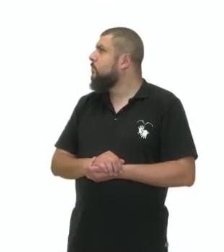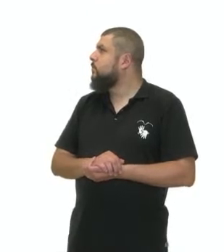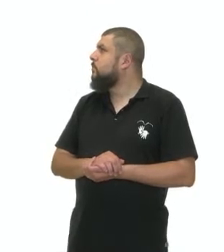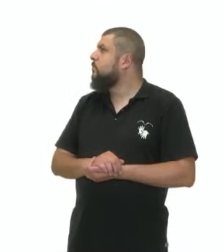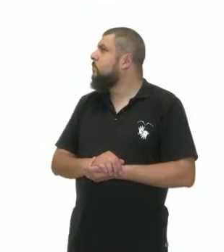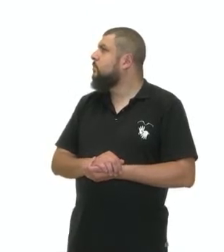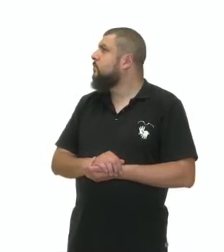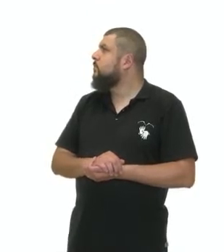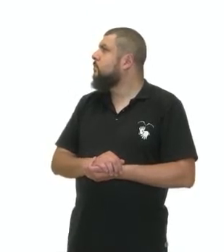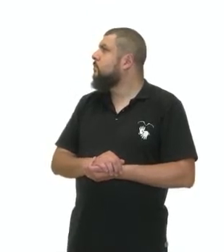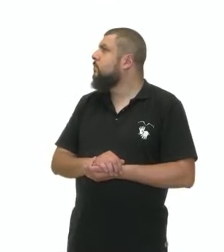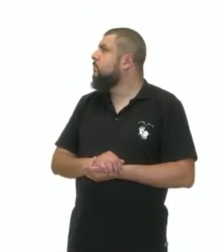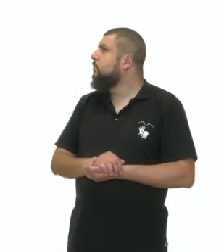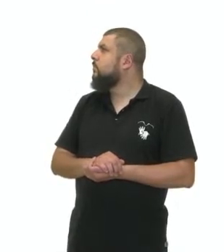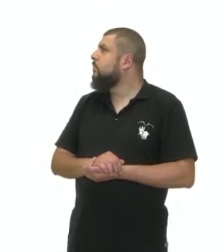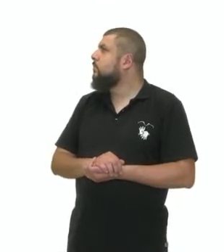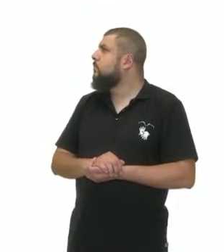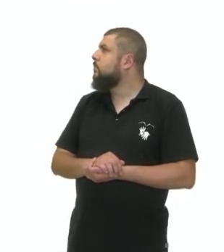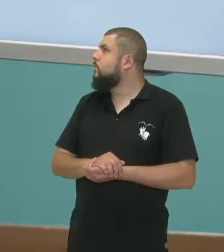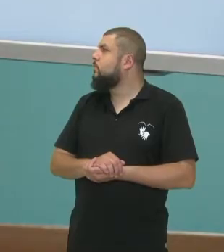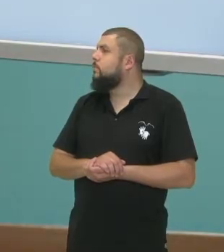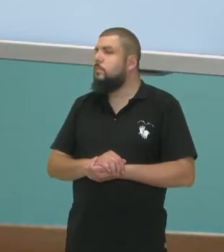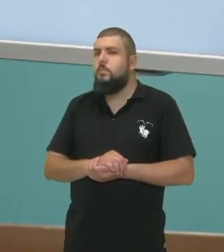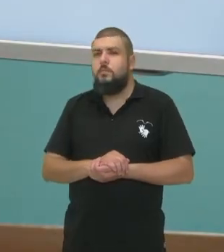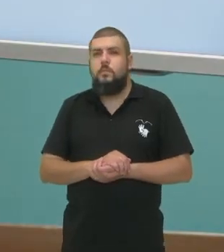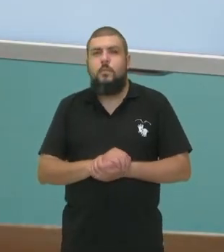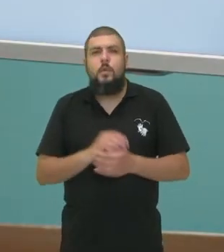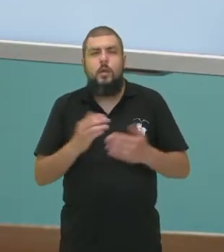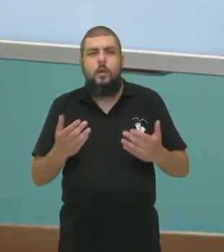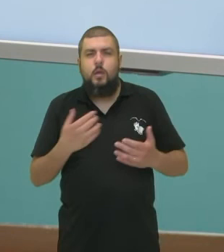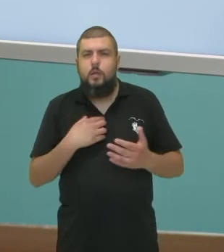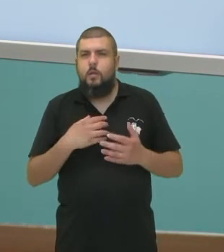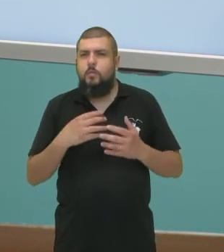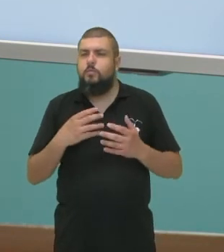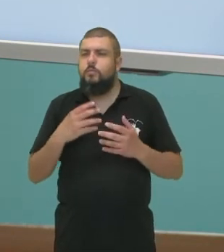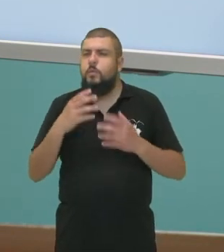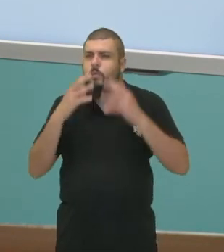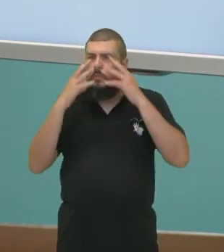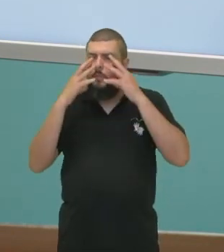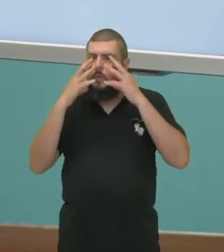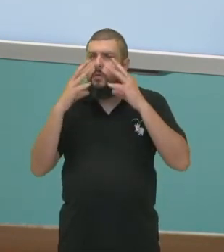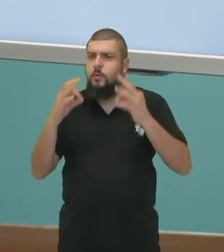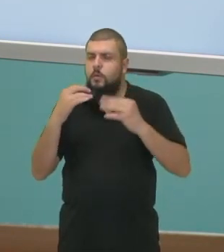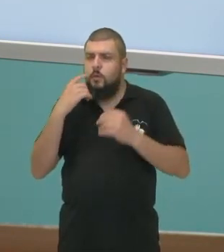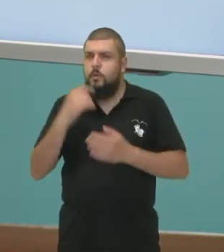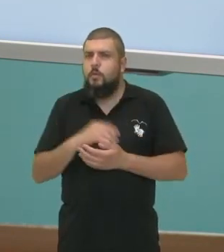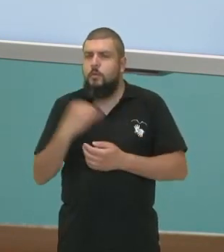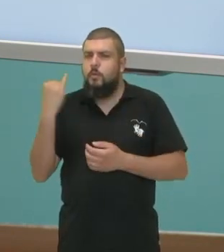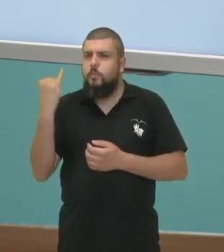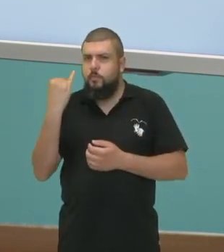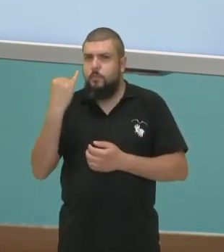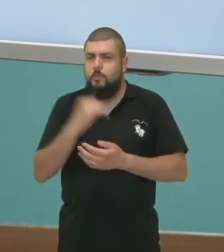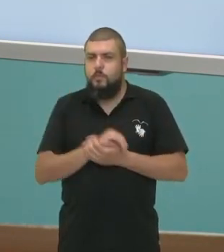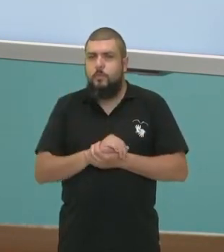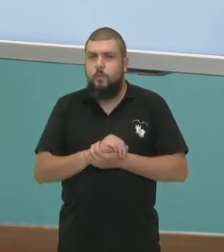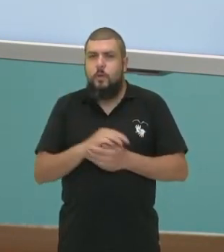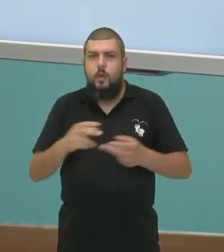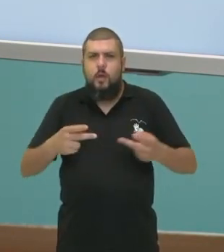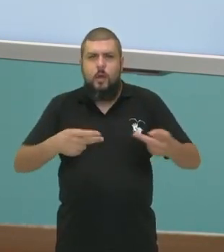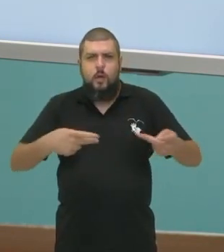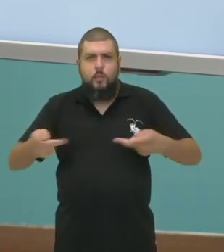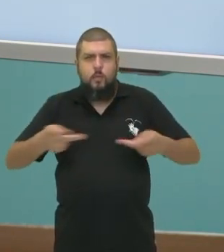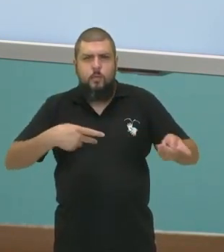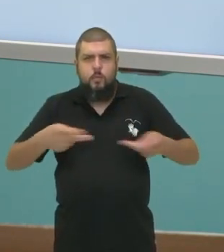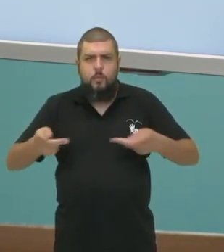ninguna moda para llamar la atención. Então, preste bastante atenção aqui e reflitam sobre esse fragmento, que ele é muito importante. Porque a moda não pode